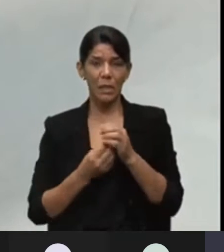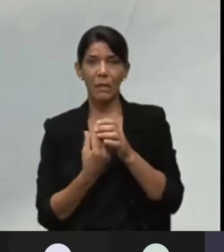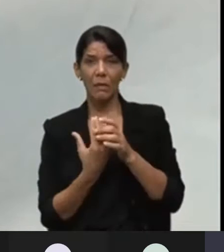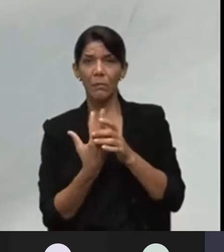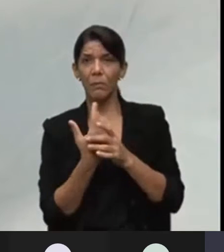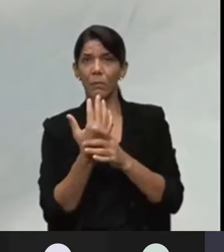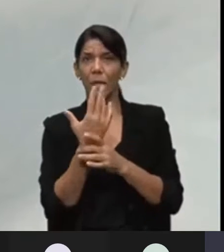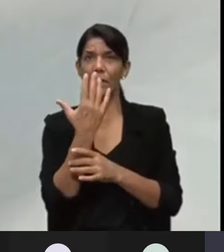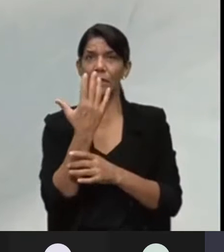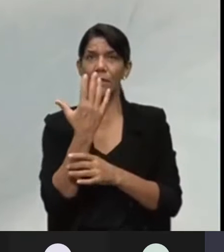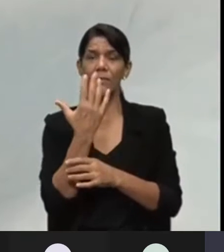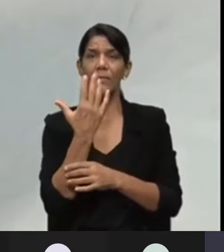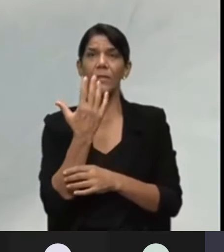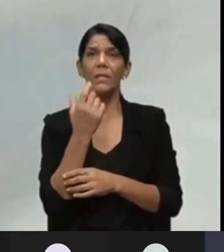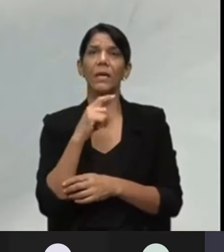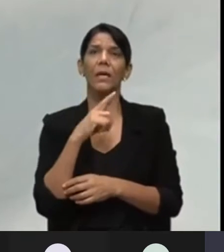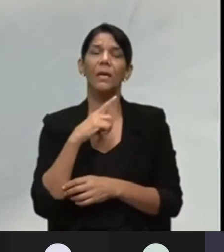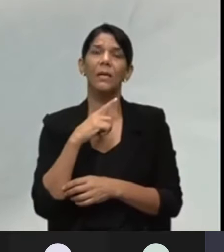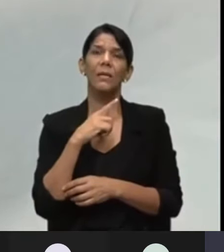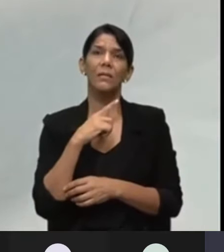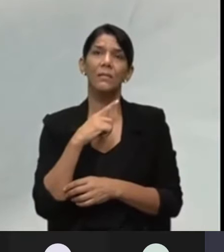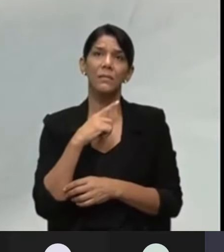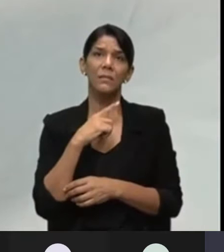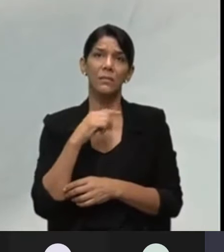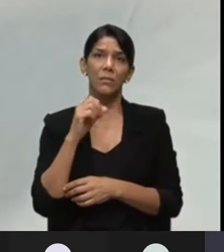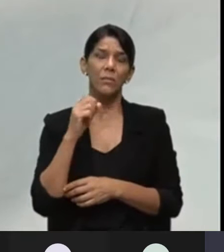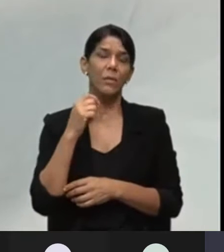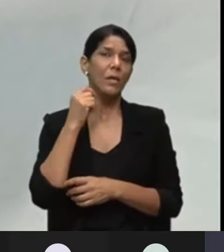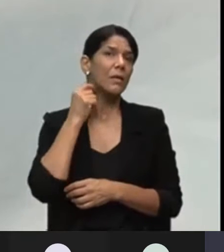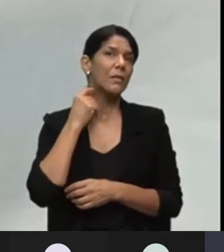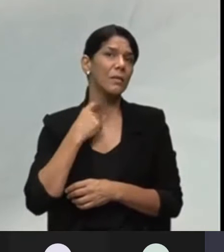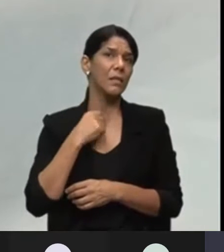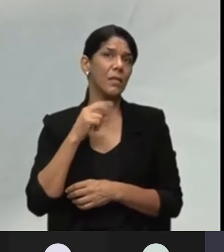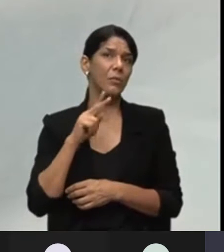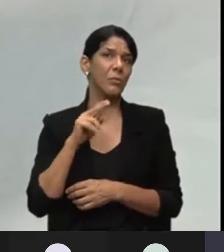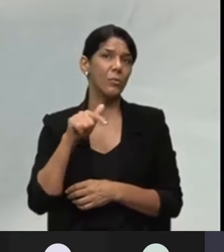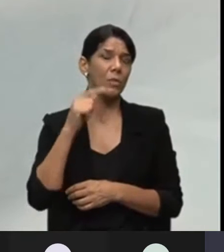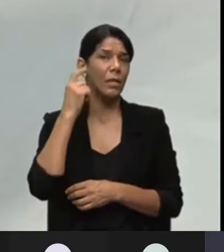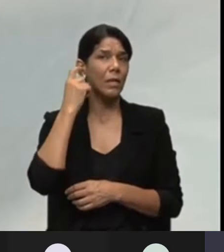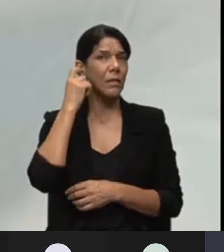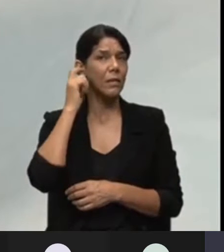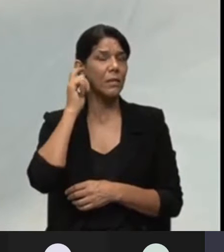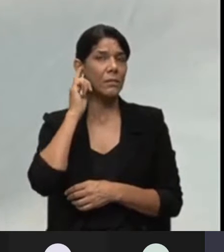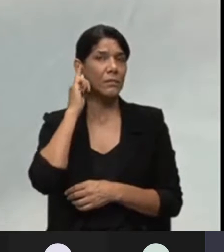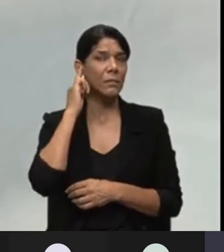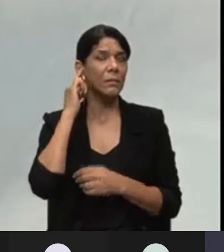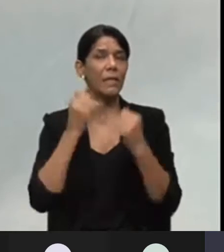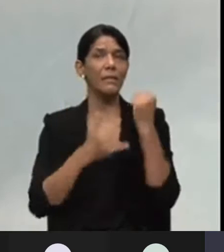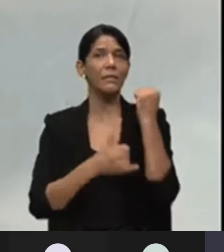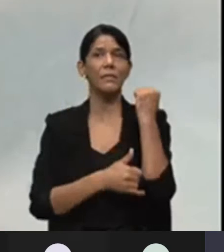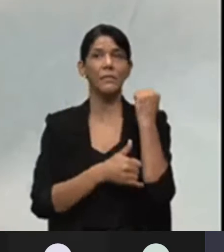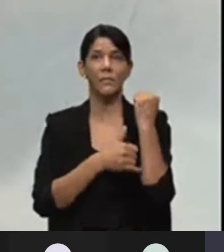né, dos átrios, e a cava superior também. Aí são as artérias pulmonares e as veias